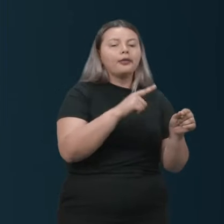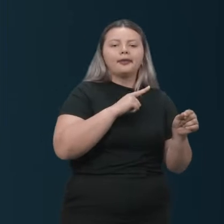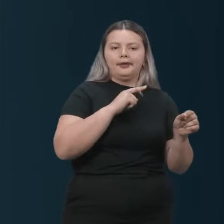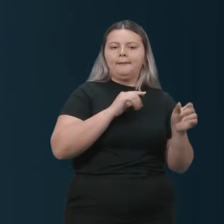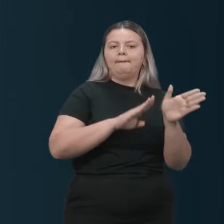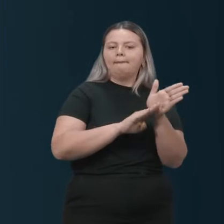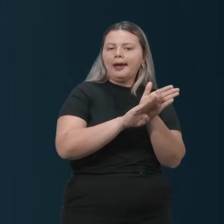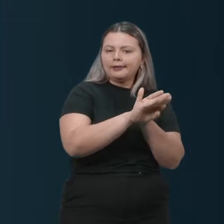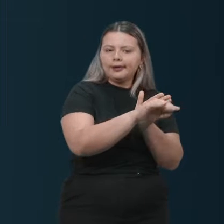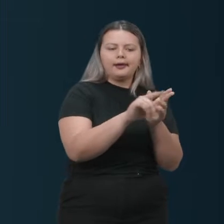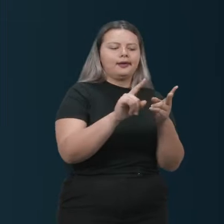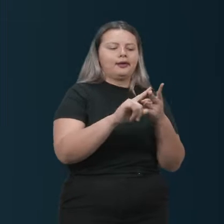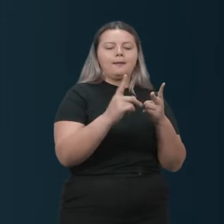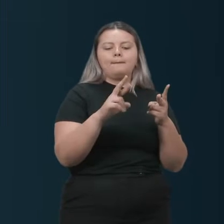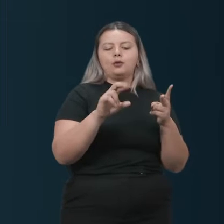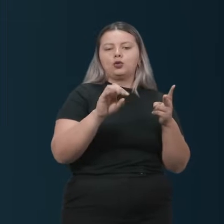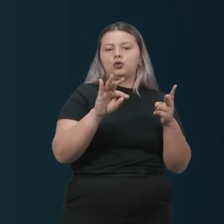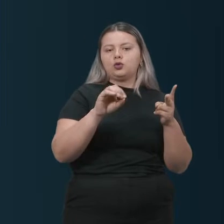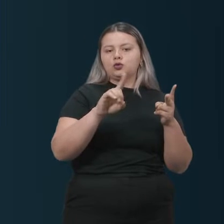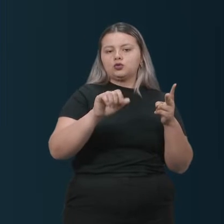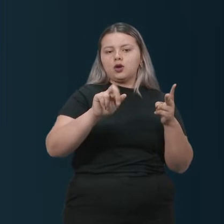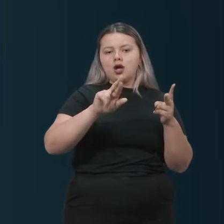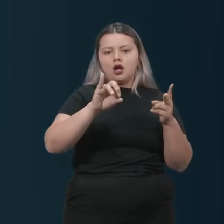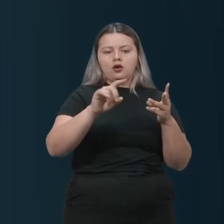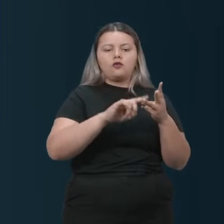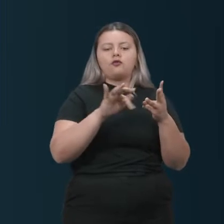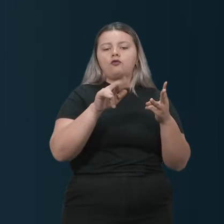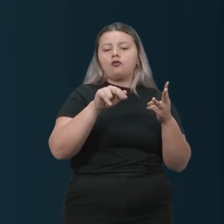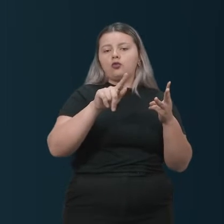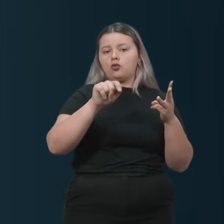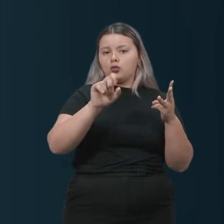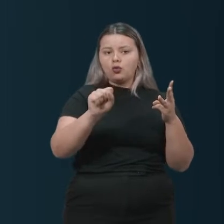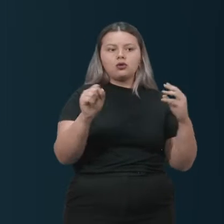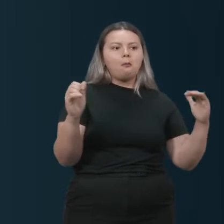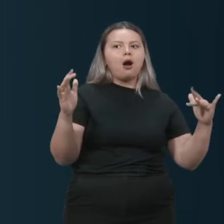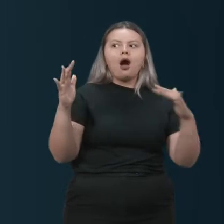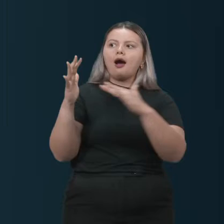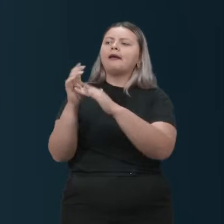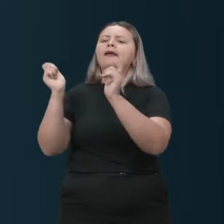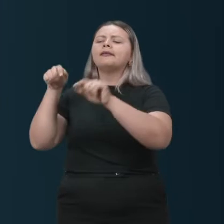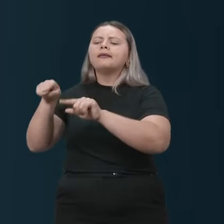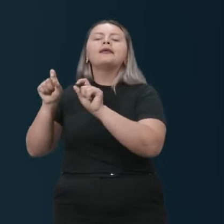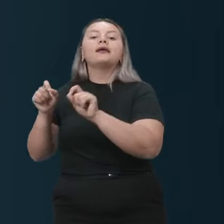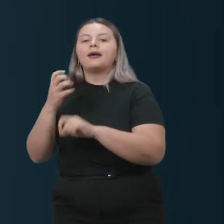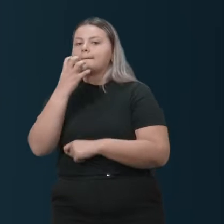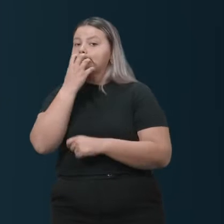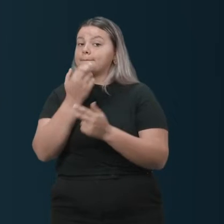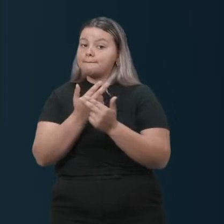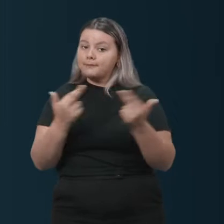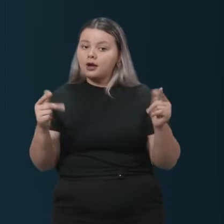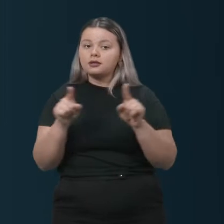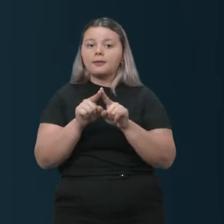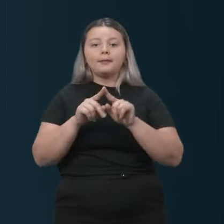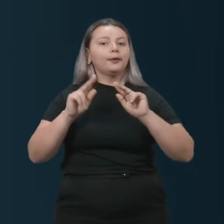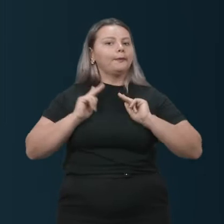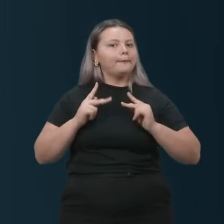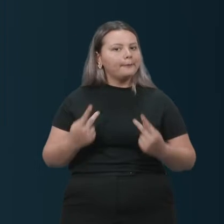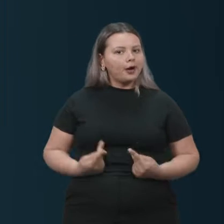alguns fungos, até organismos mais complexos, como os animais superiores e os seres